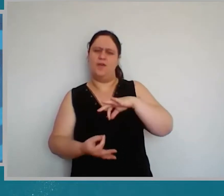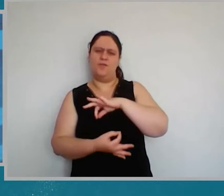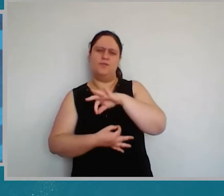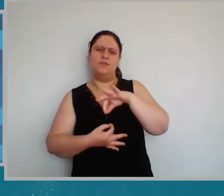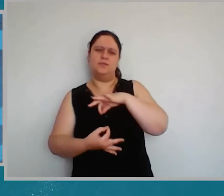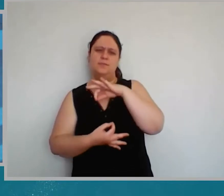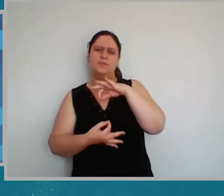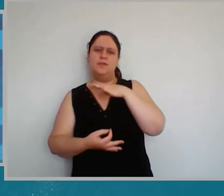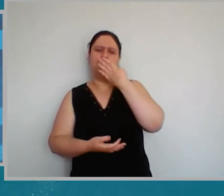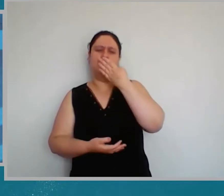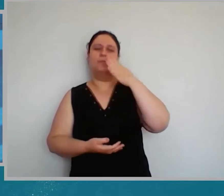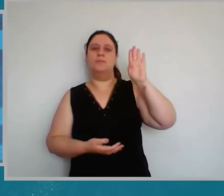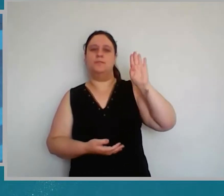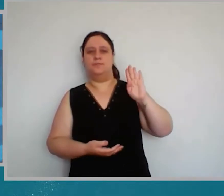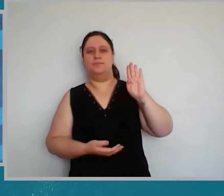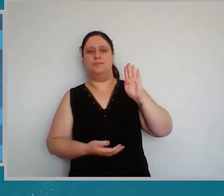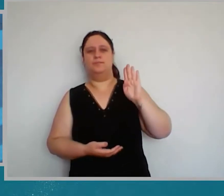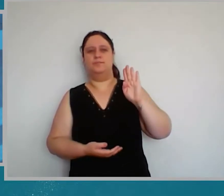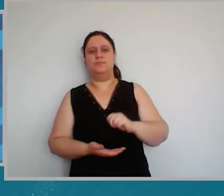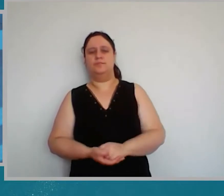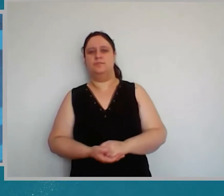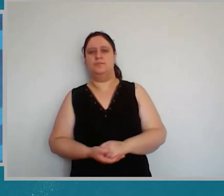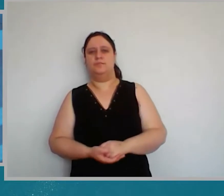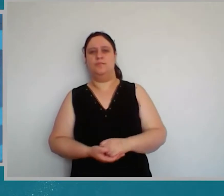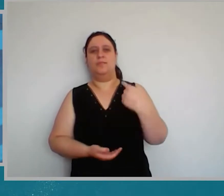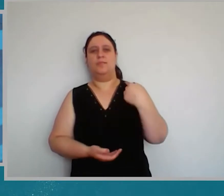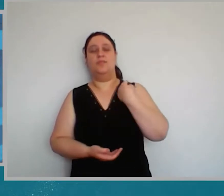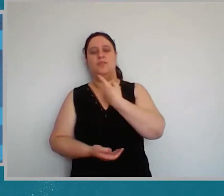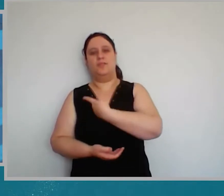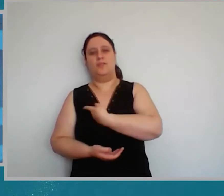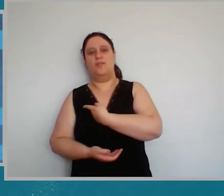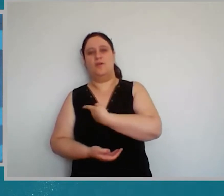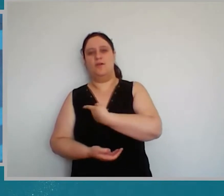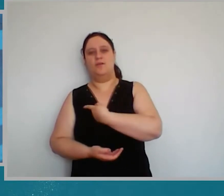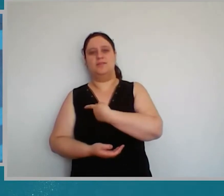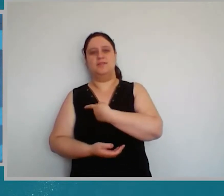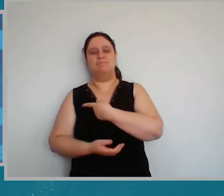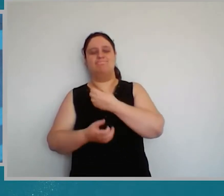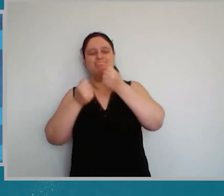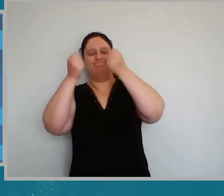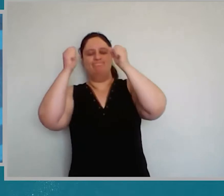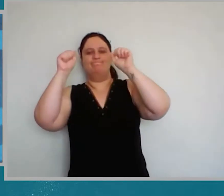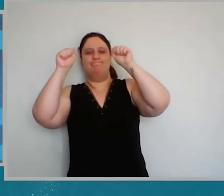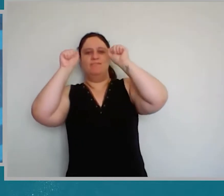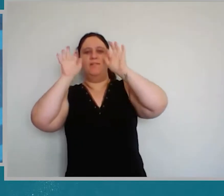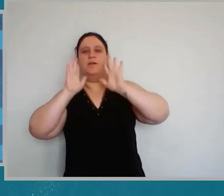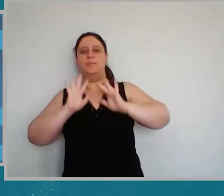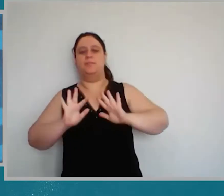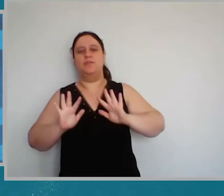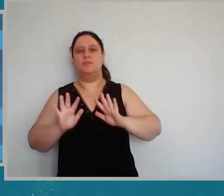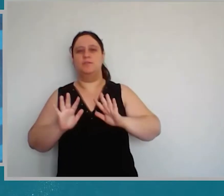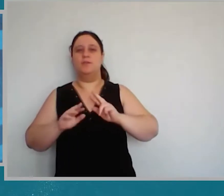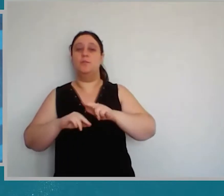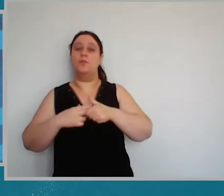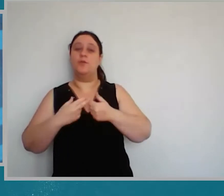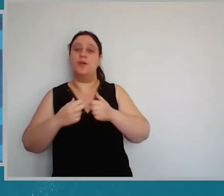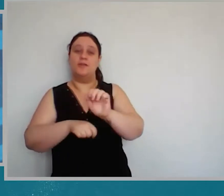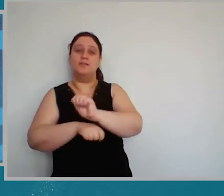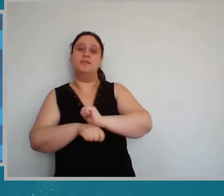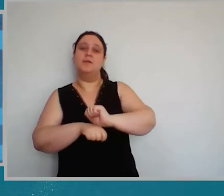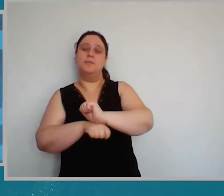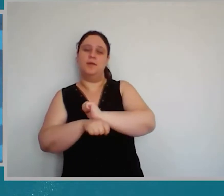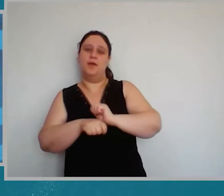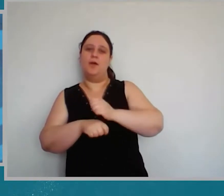somos abençoados por meio do crente Abraão, que é o nosso pai da fé, e essa bênção que Deus prometeu-lhe